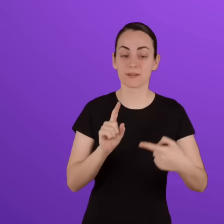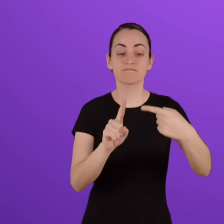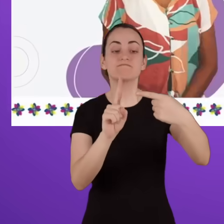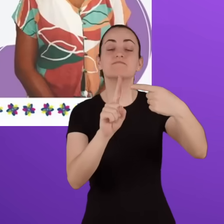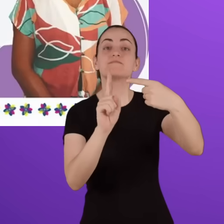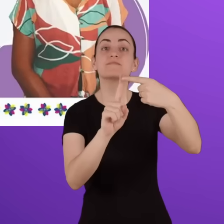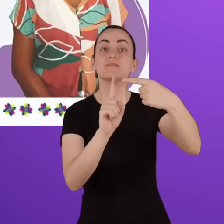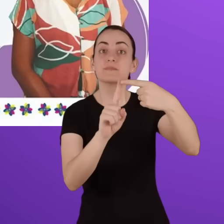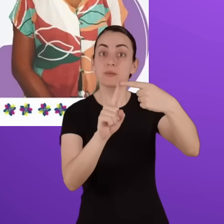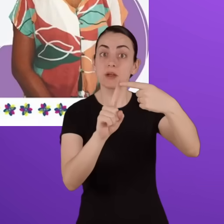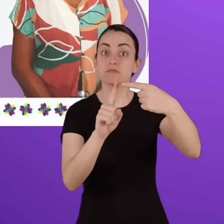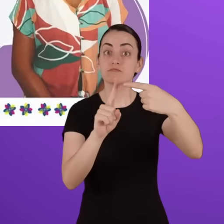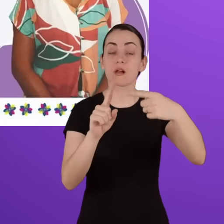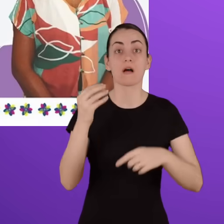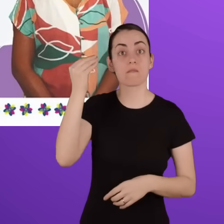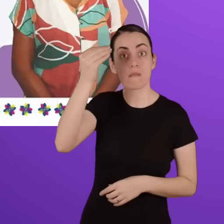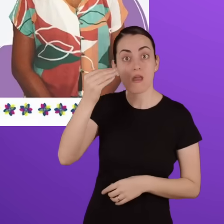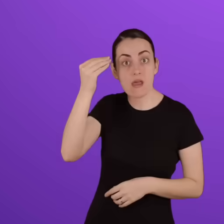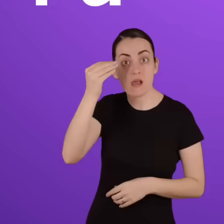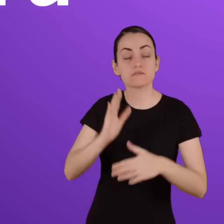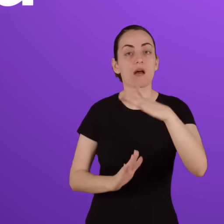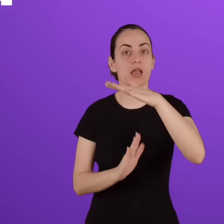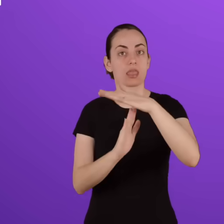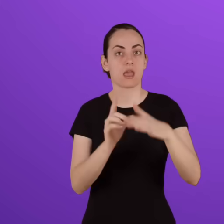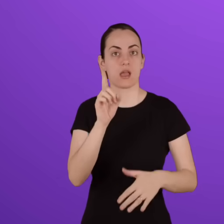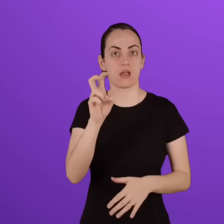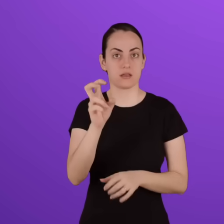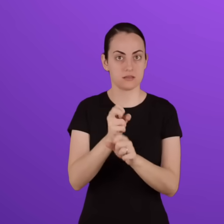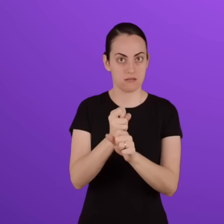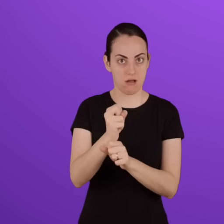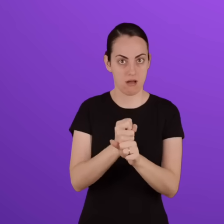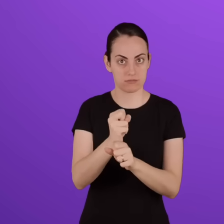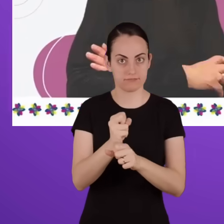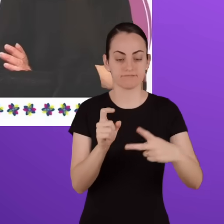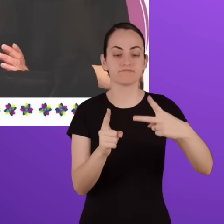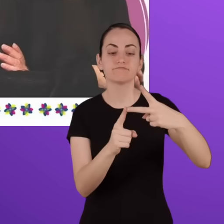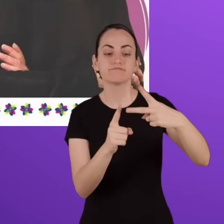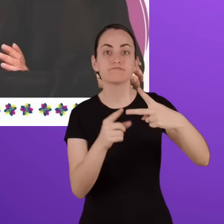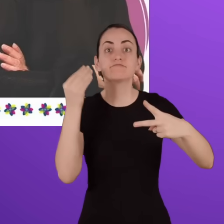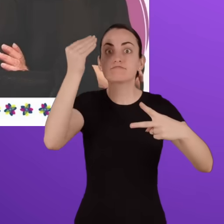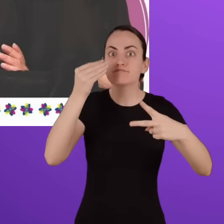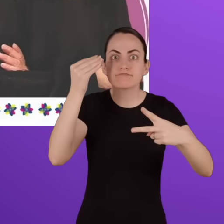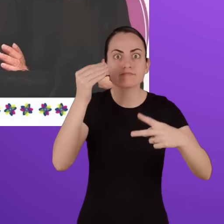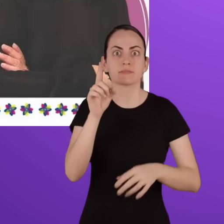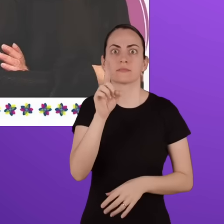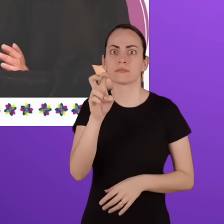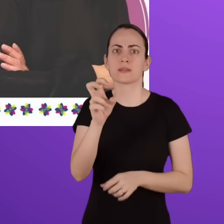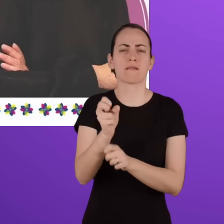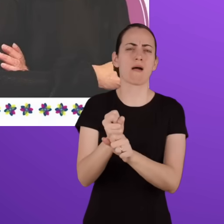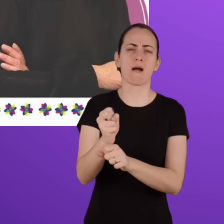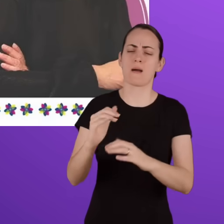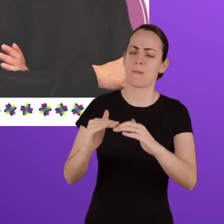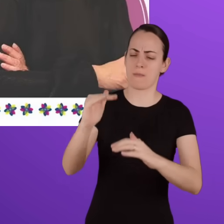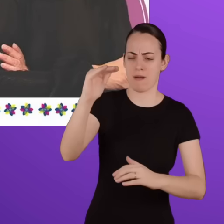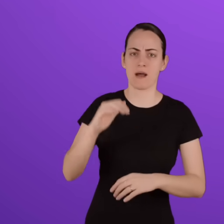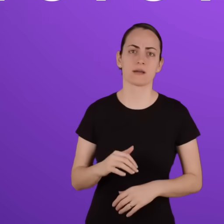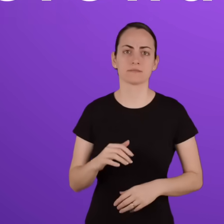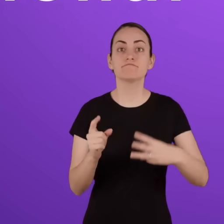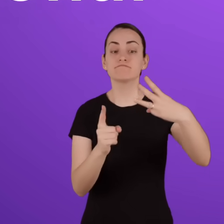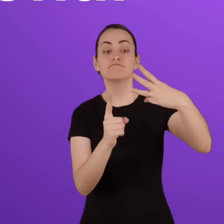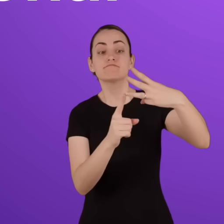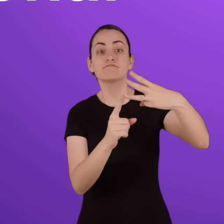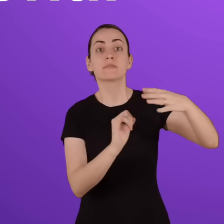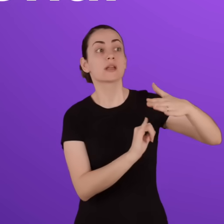pesquisadoras com até 15 anos de doutoramento, Trajetória para cientistas com mais de 15 anos de doutoramento